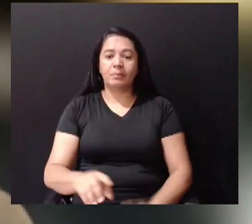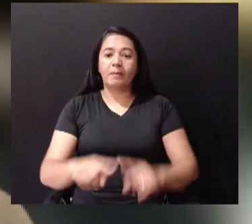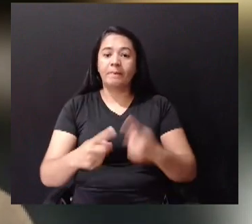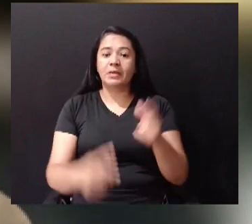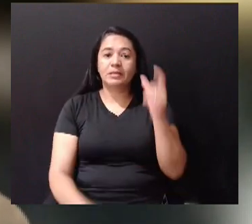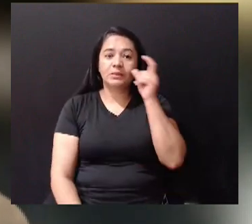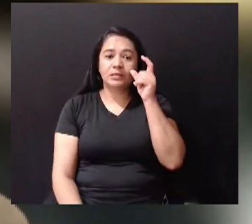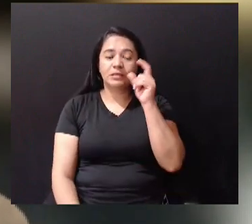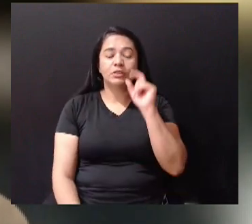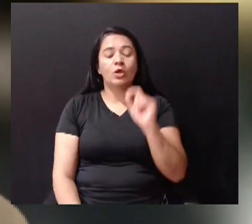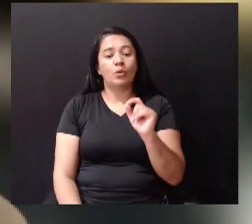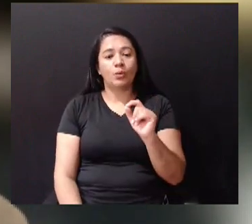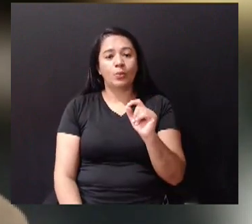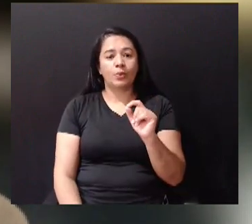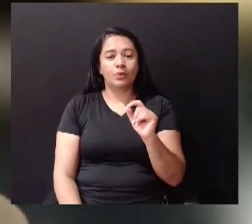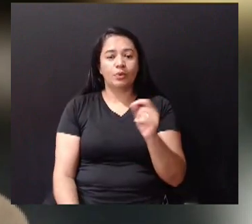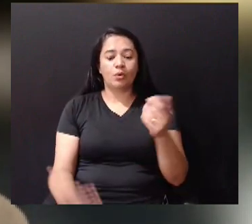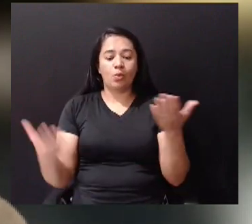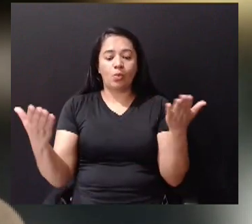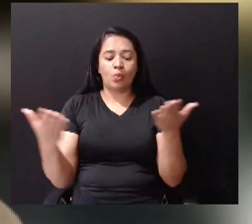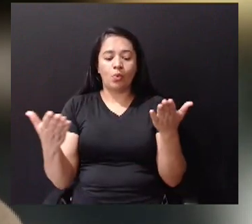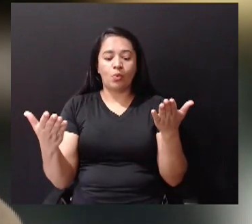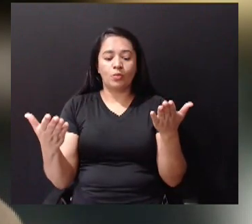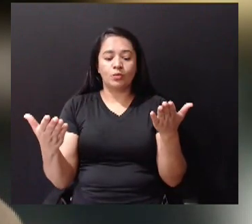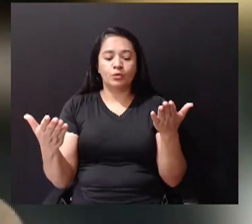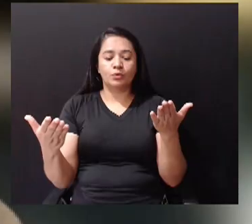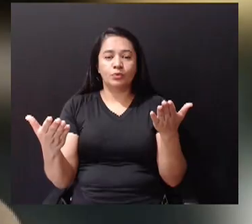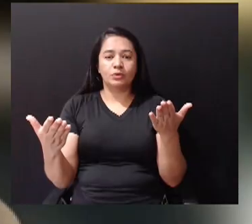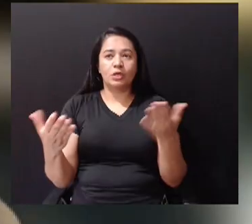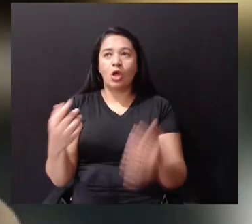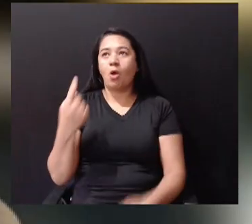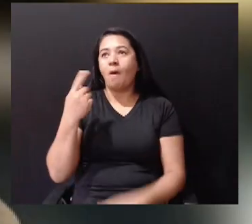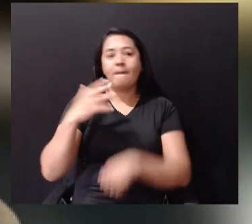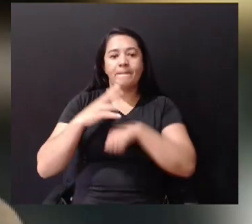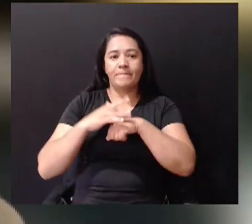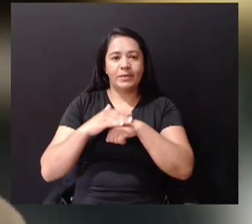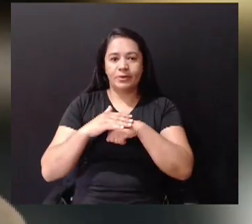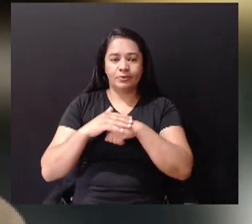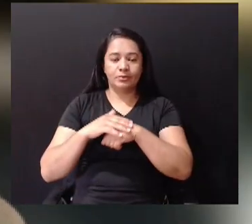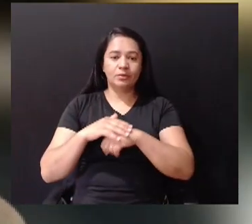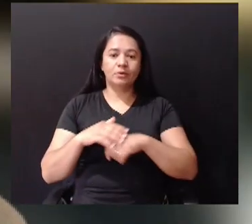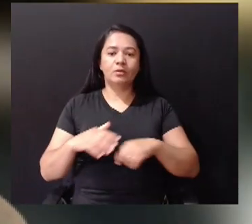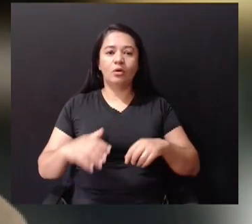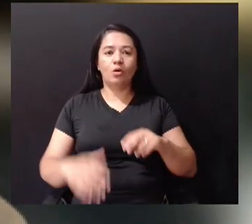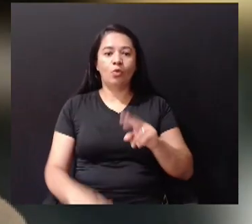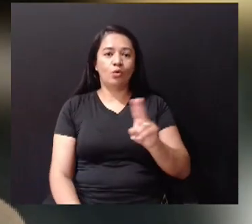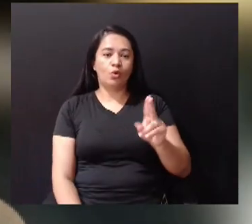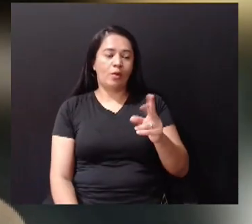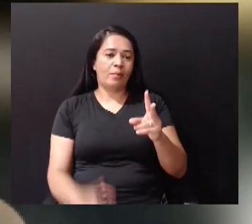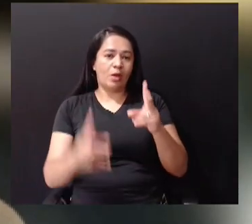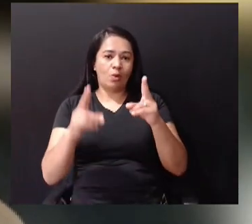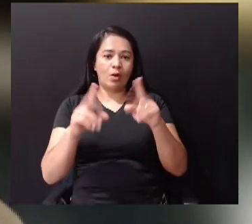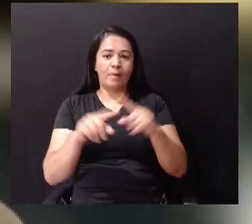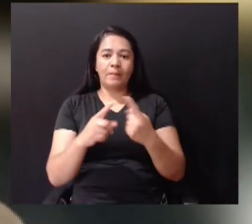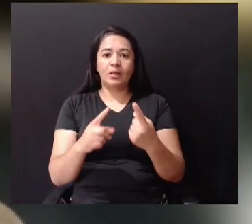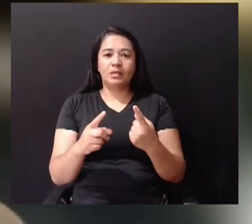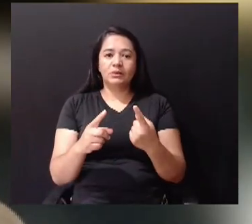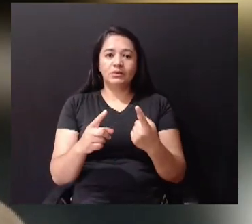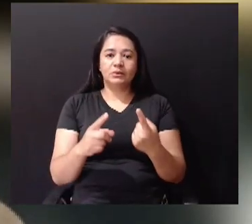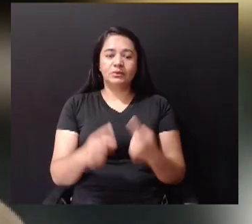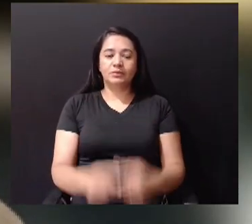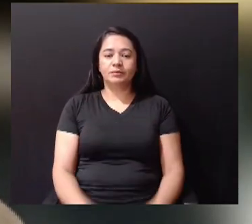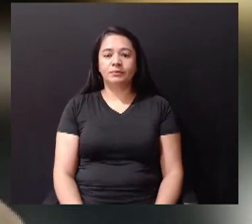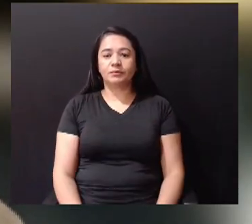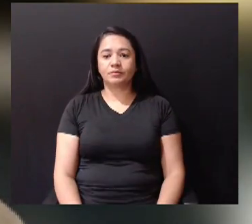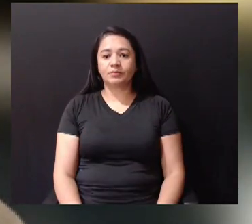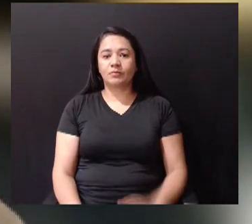que hoje ele não é considerado mais uma doença. O nome é o mesmo, mas dependendo daquilo que a gente encontra nessas avaliações que a gente faz